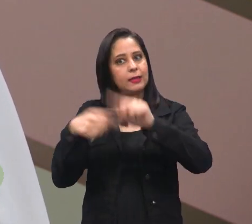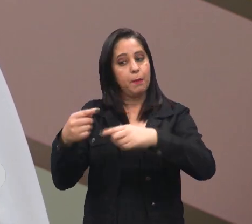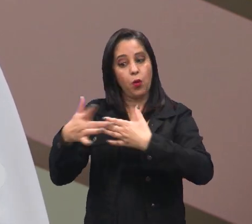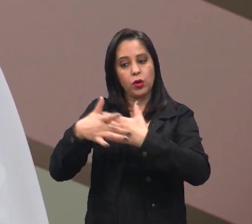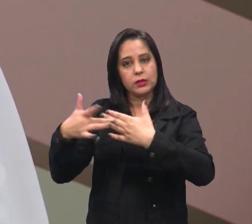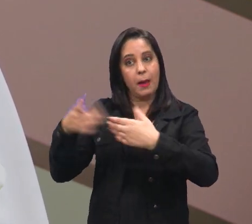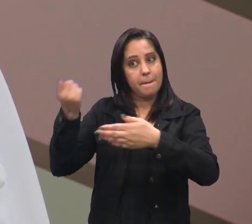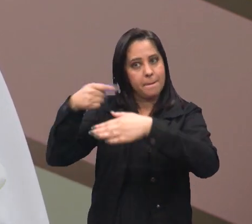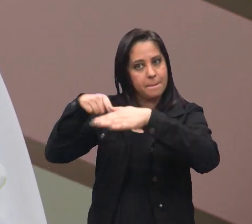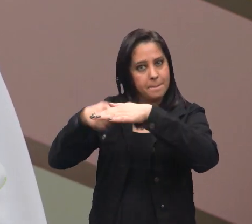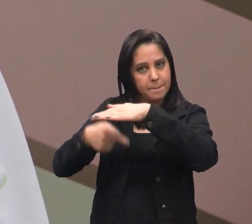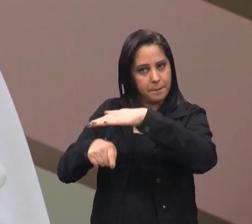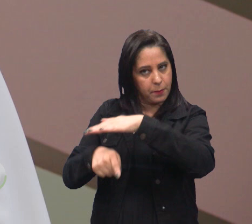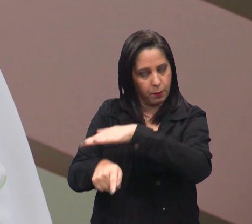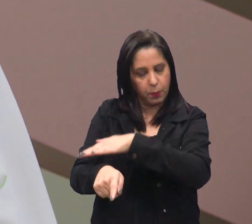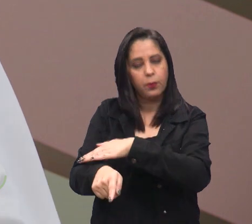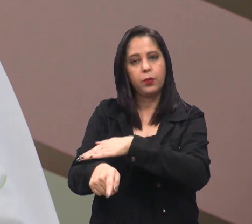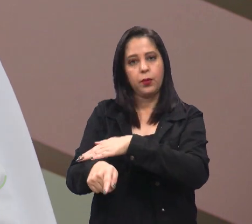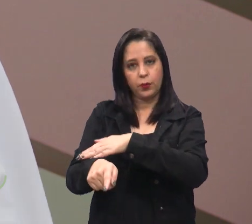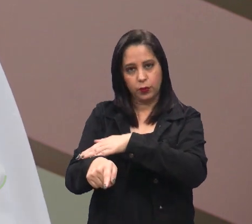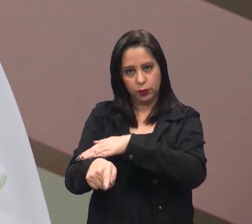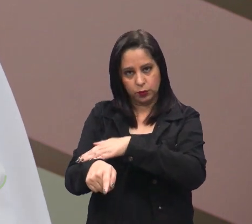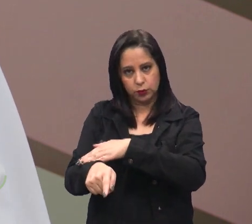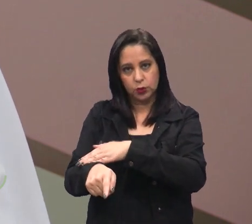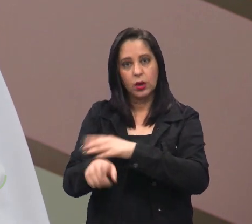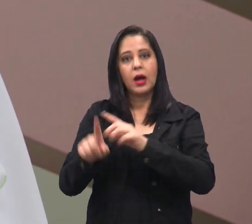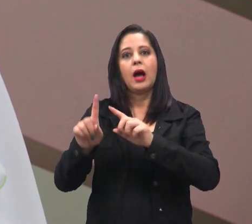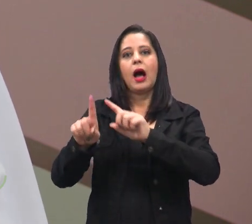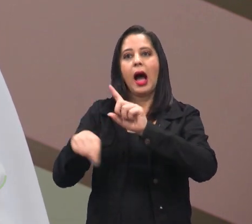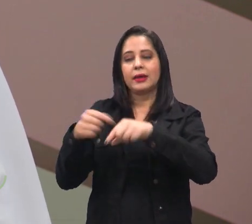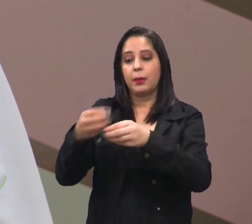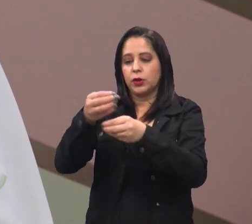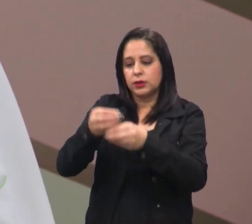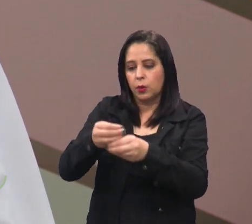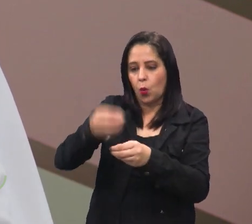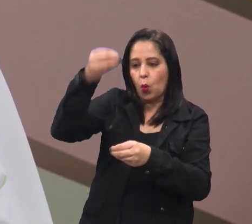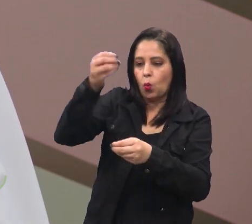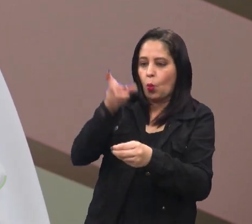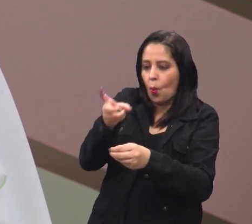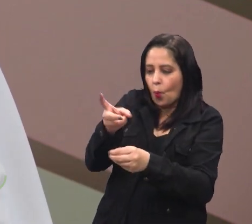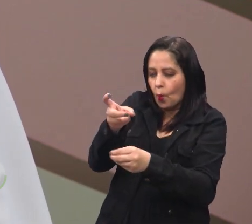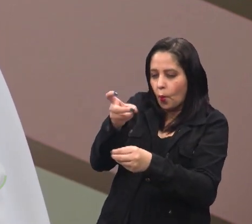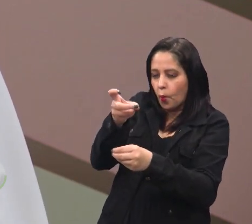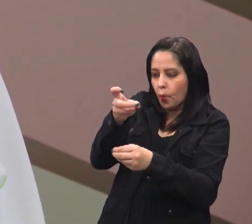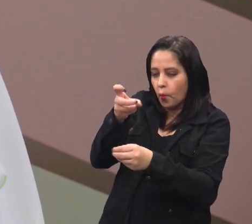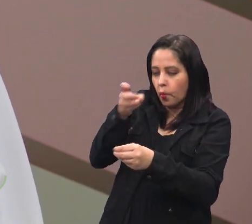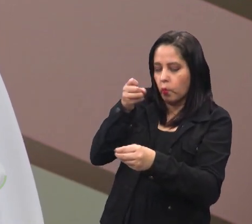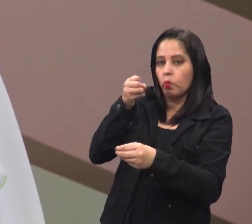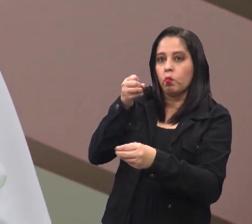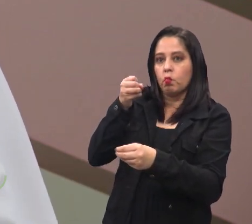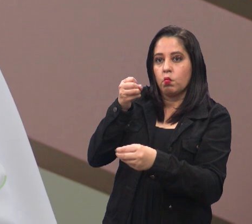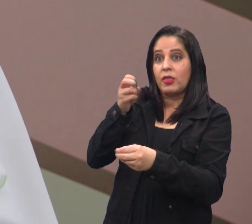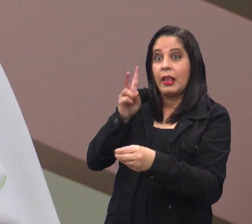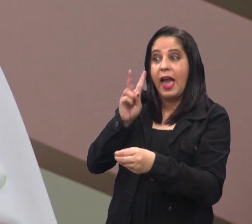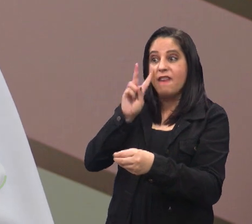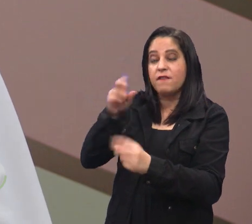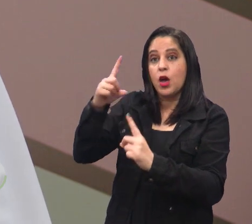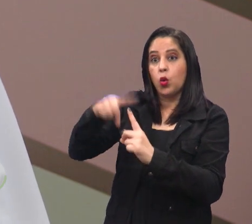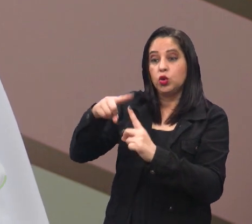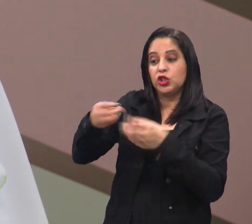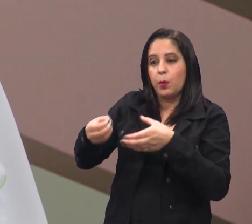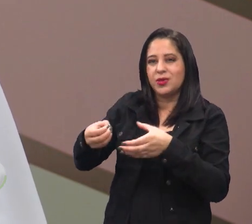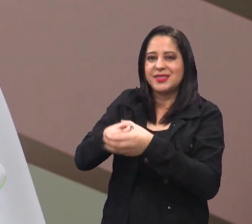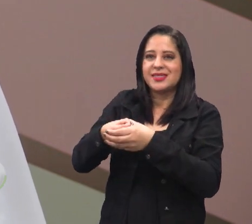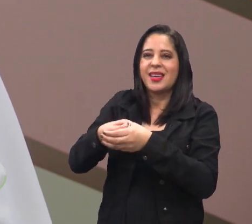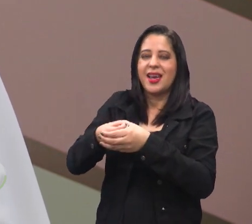gente, depois que suspeita de leucemia, nós colhemos exame na medula óssea, vemos que tipo de célula está acometida e aí nós